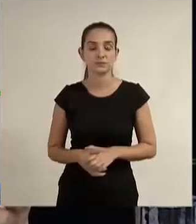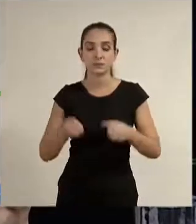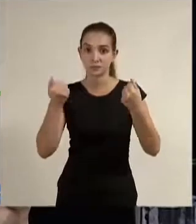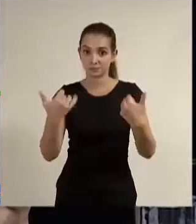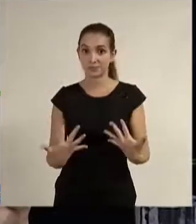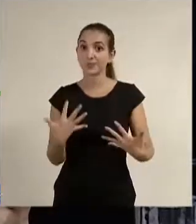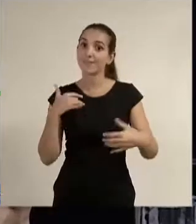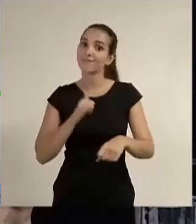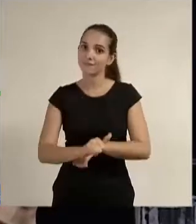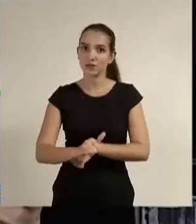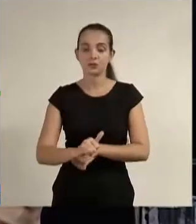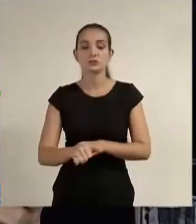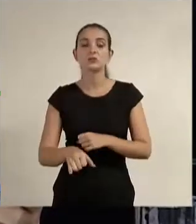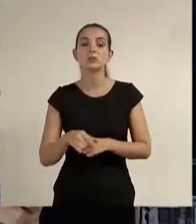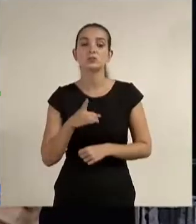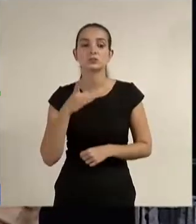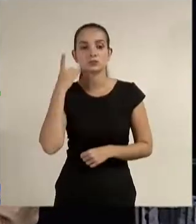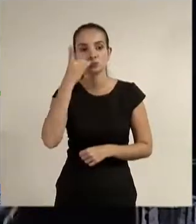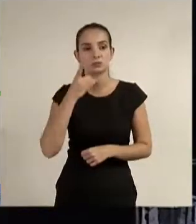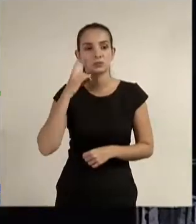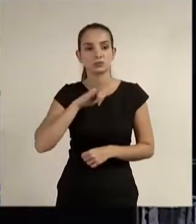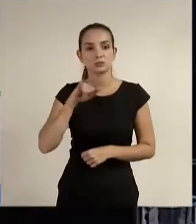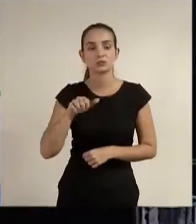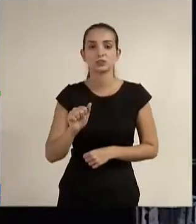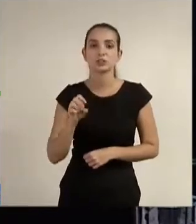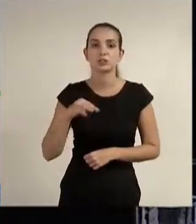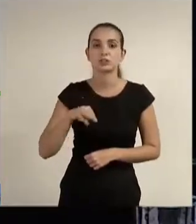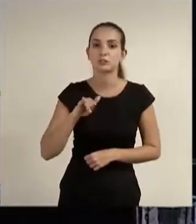justificar a falta do deputado Jamil Tsunami.